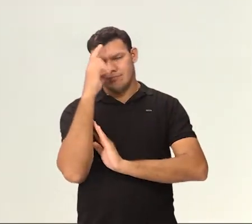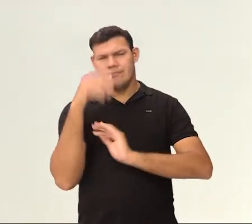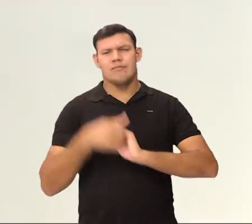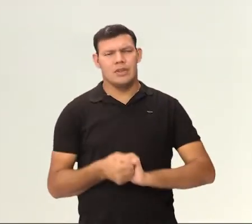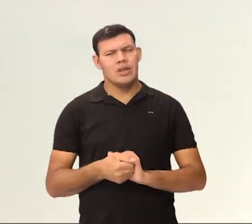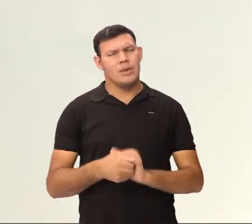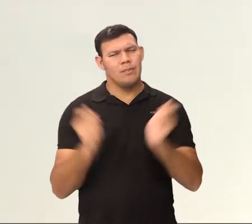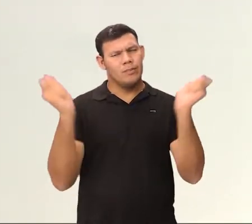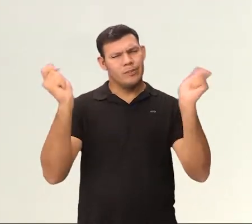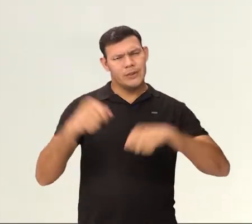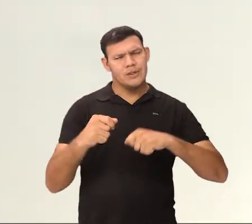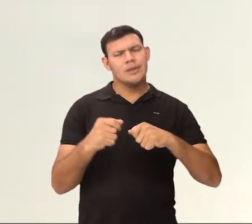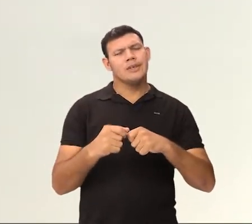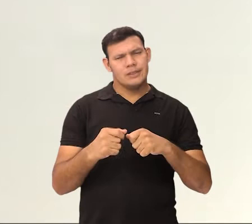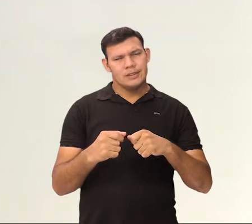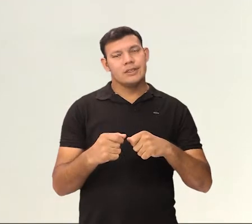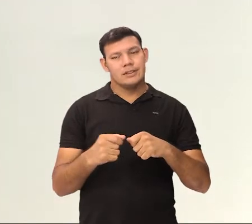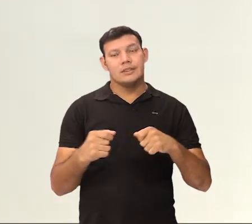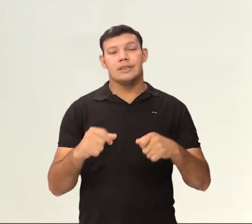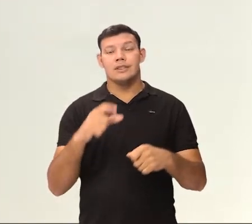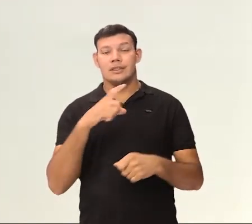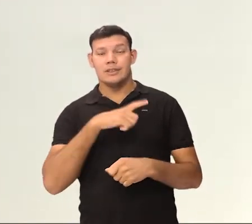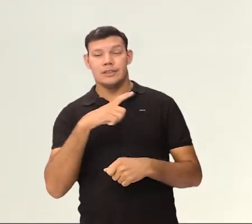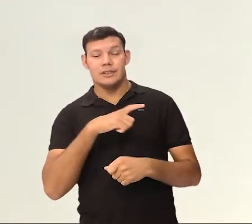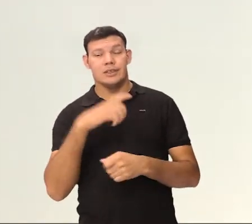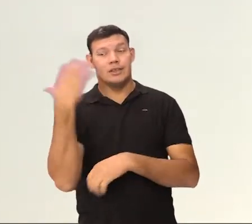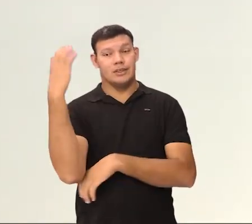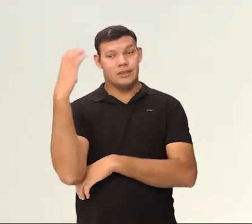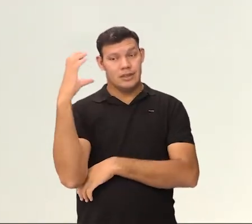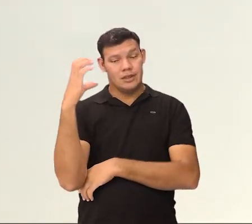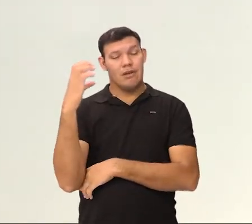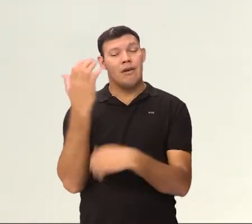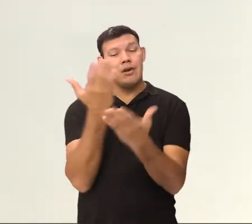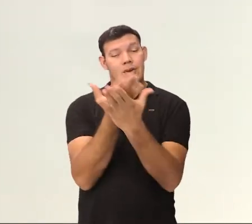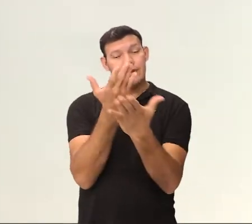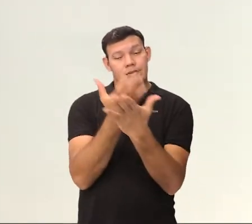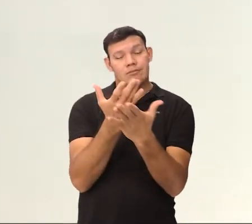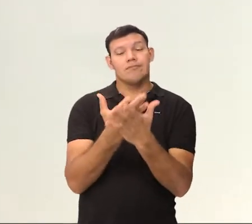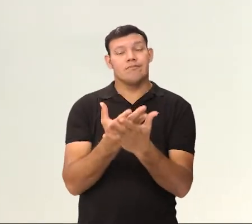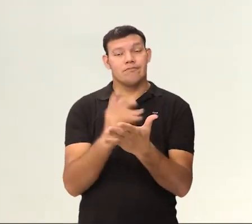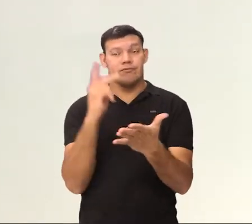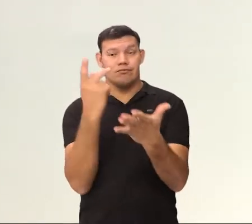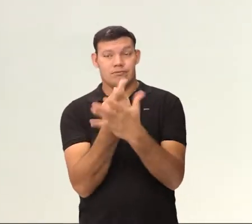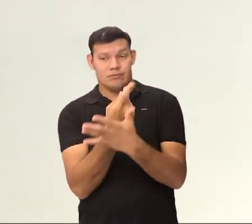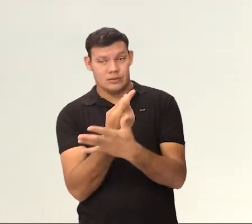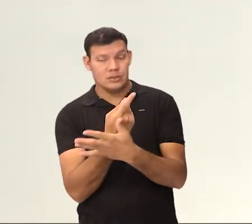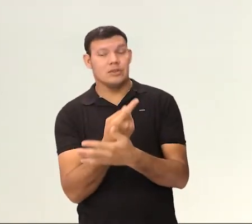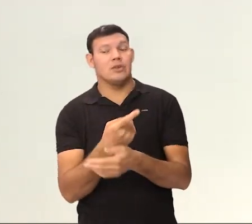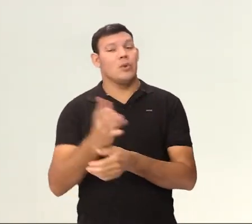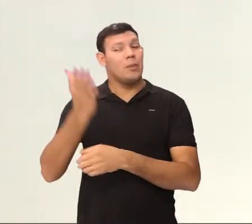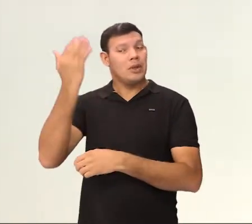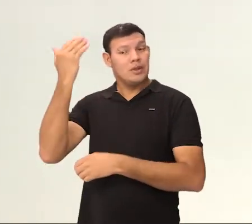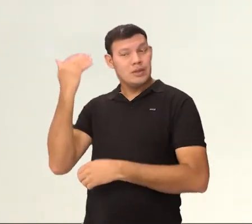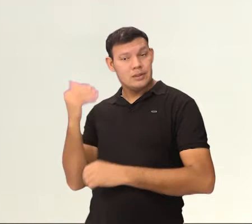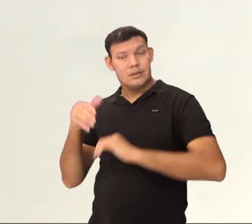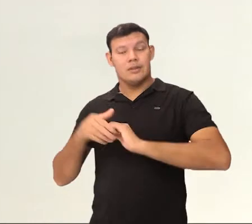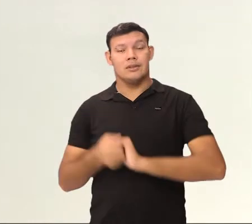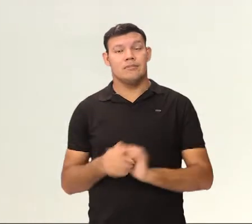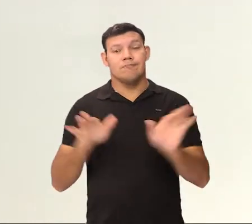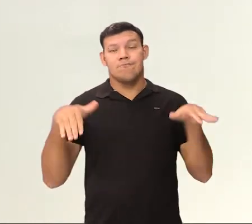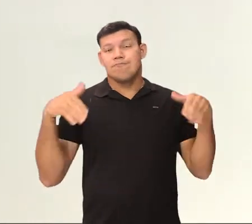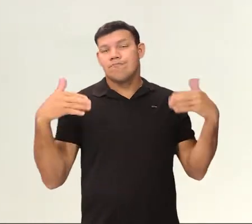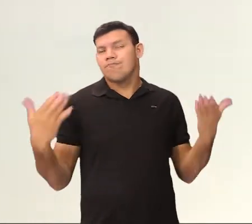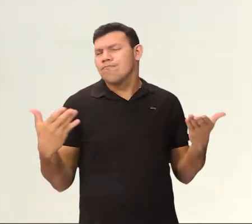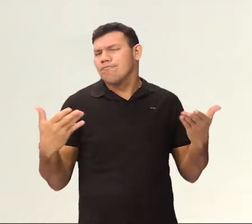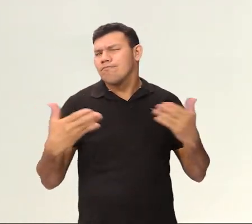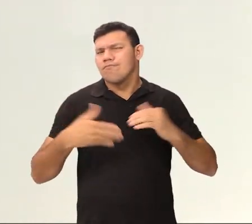consegue definir como a ciência que estuda os acontecimentos e fatos do passado, certo? Só que a gente não